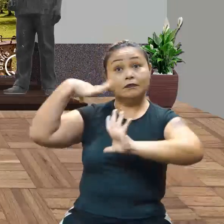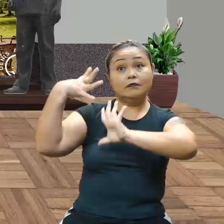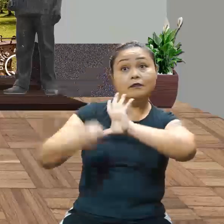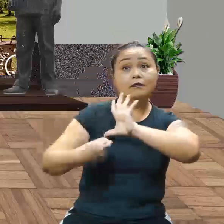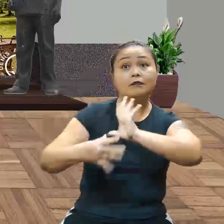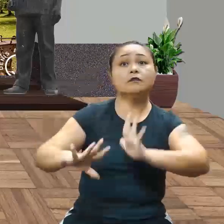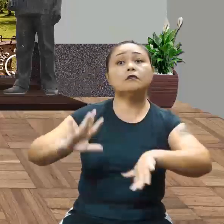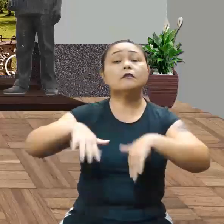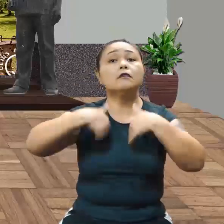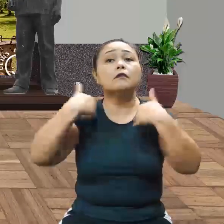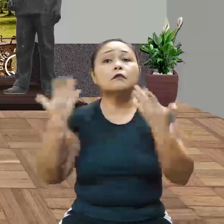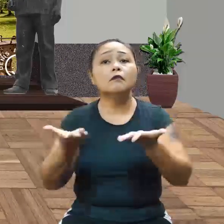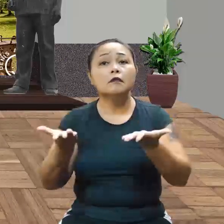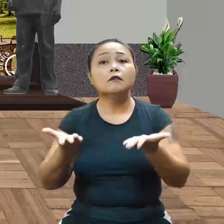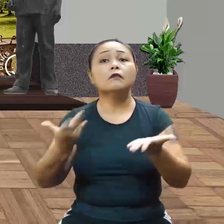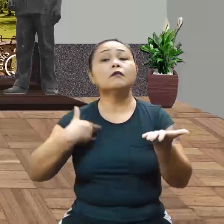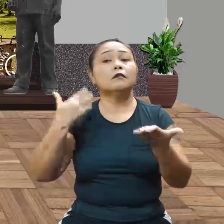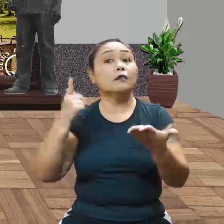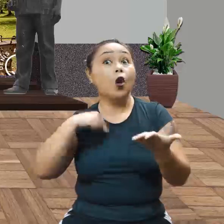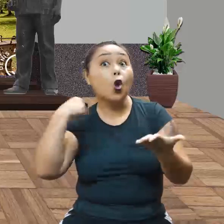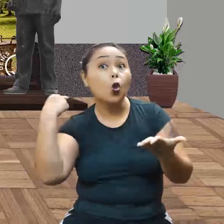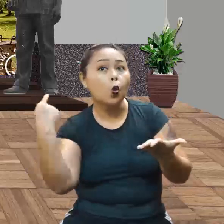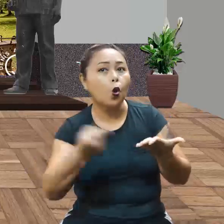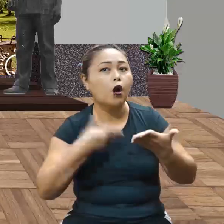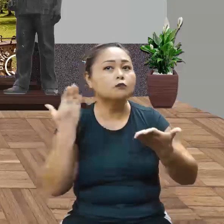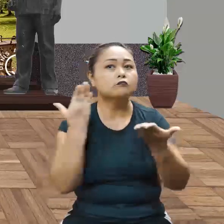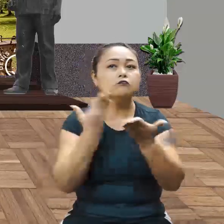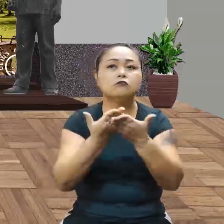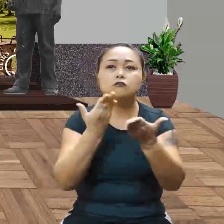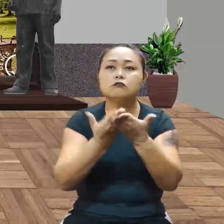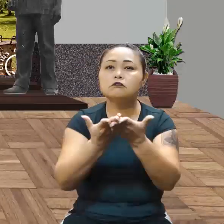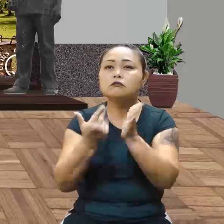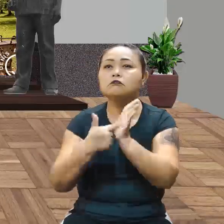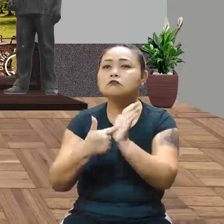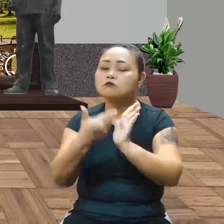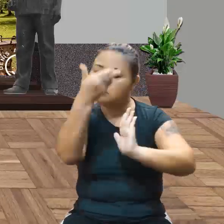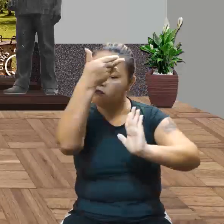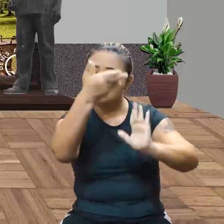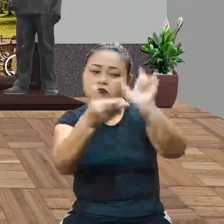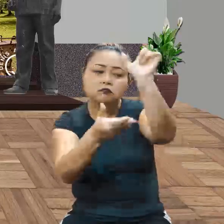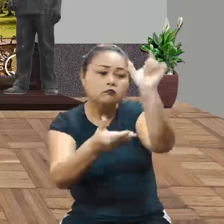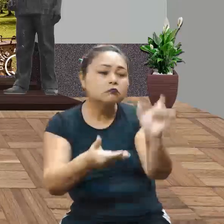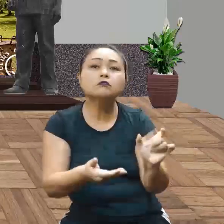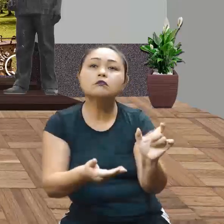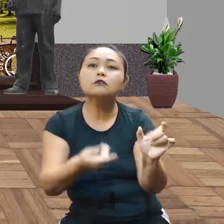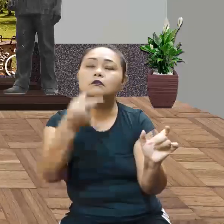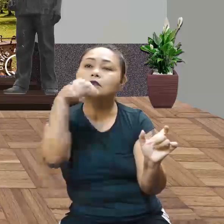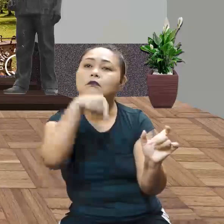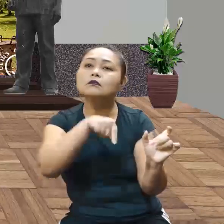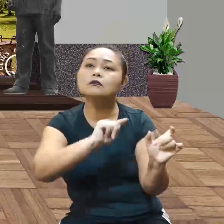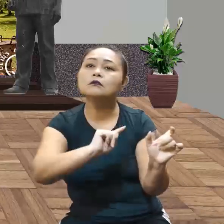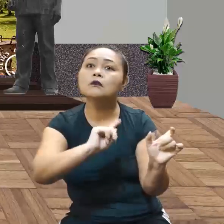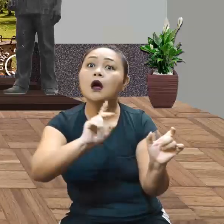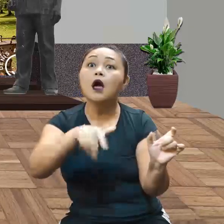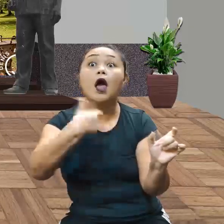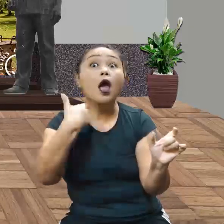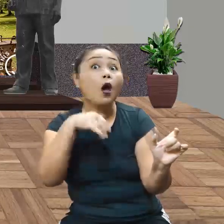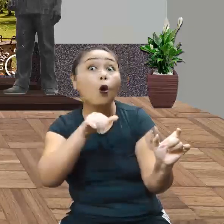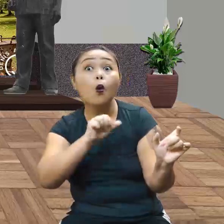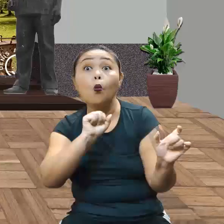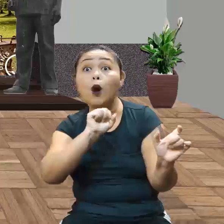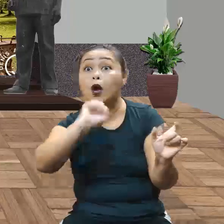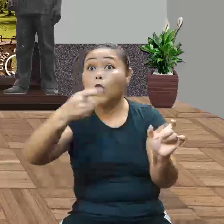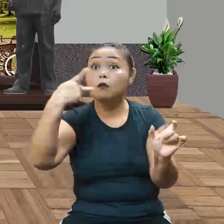Mas hoje, a nossa aula, ela vai retratar de uma pessoa que ela é considerada como um herói para a